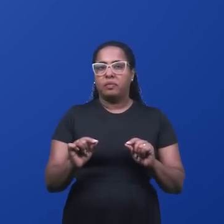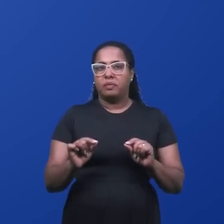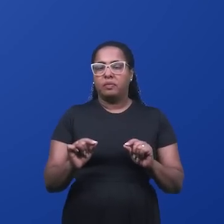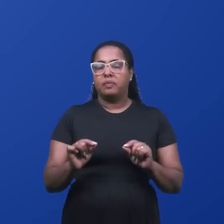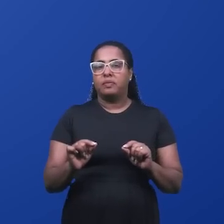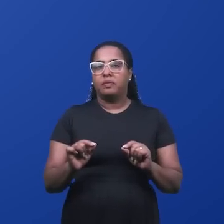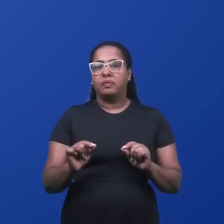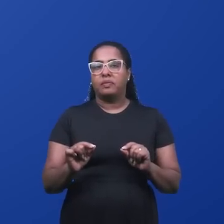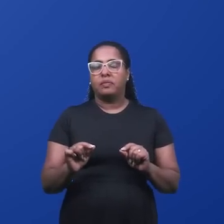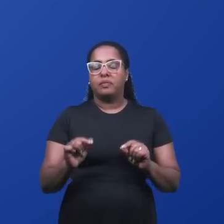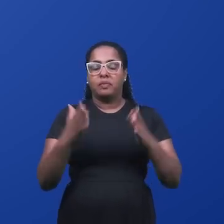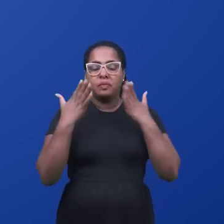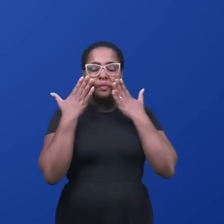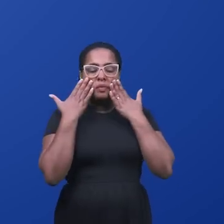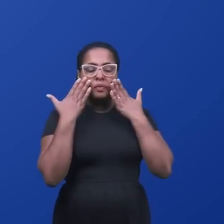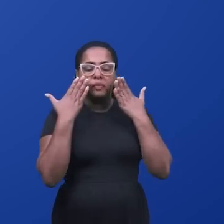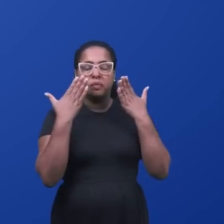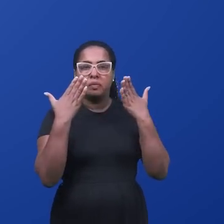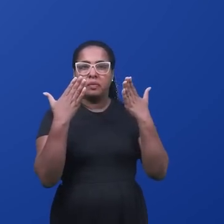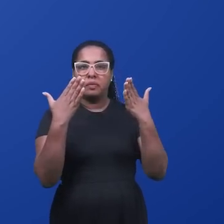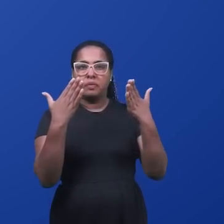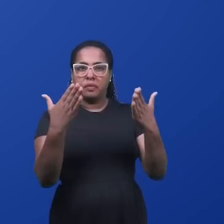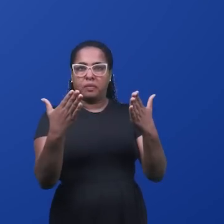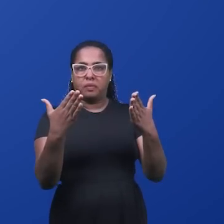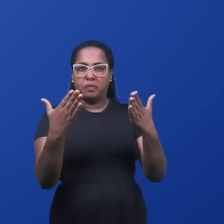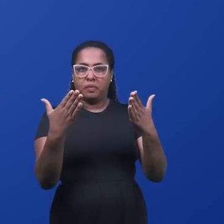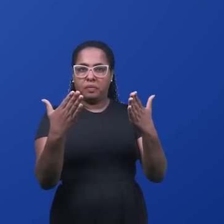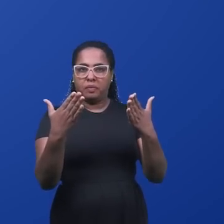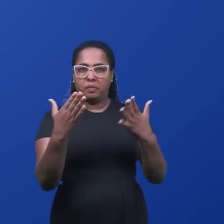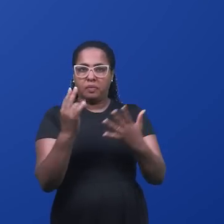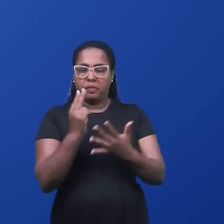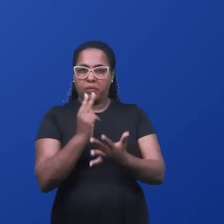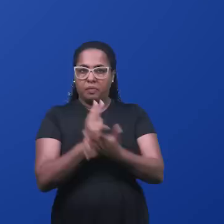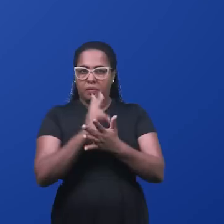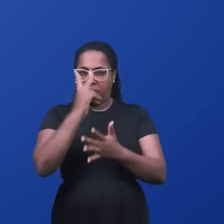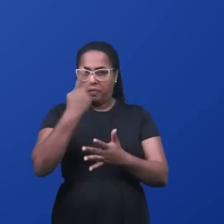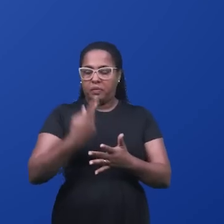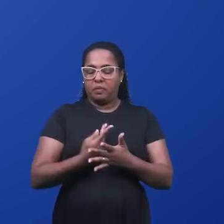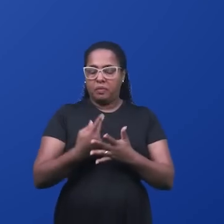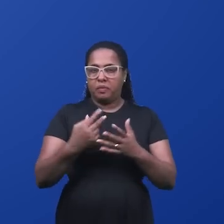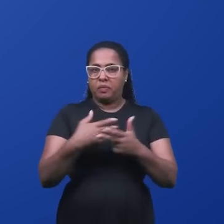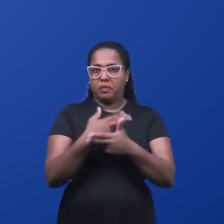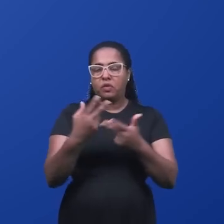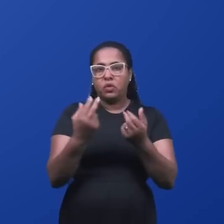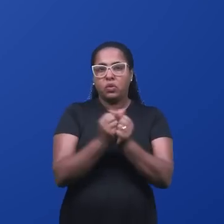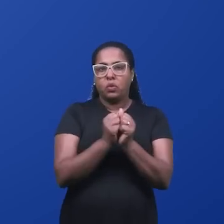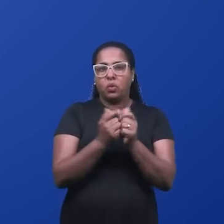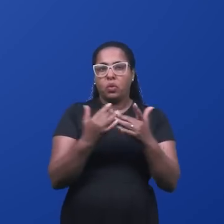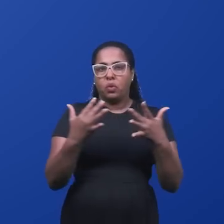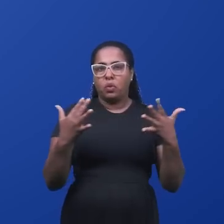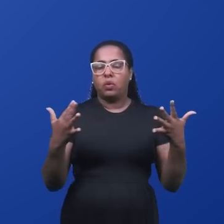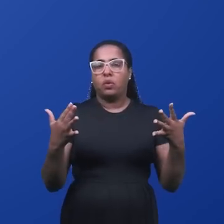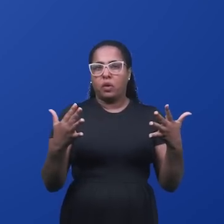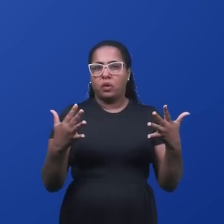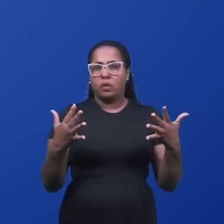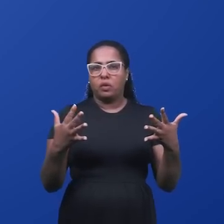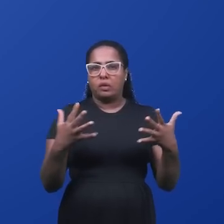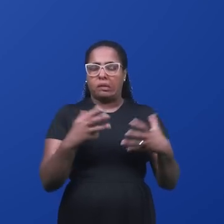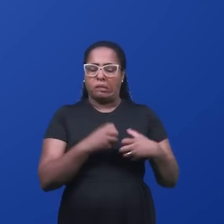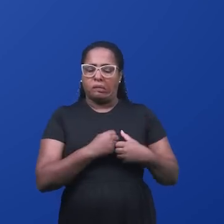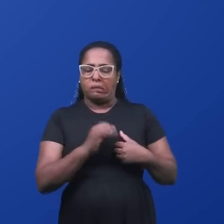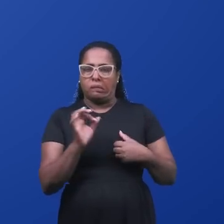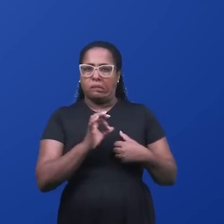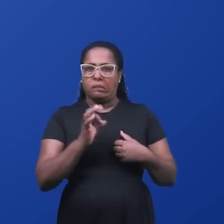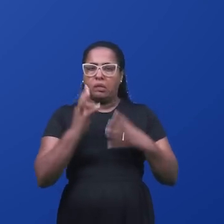para apresentar a si mesmo igreja gloriosa, sem mácula,